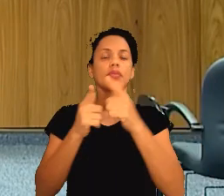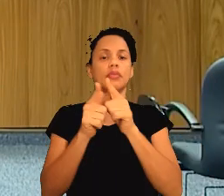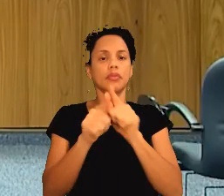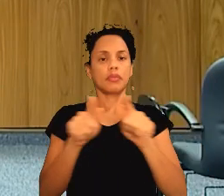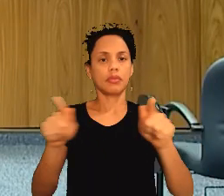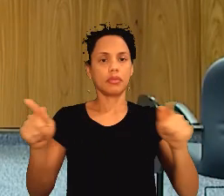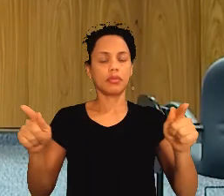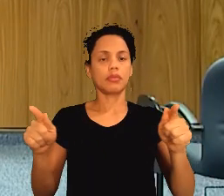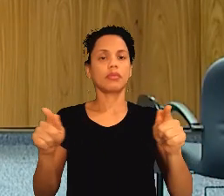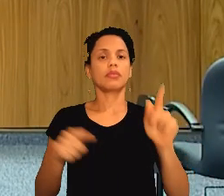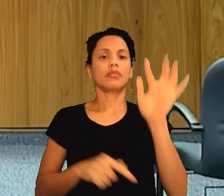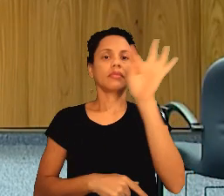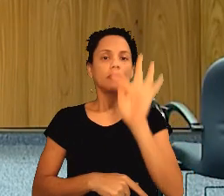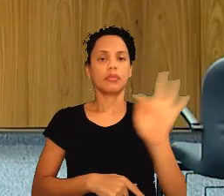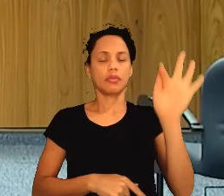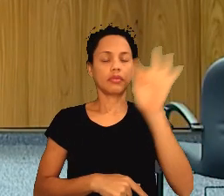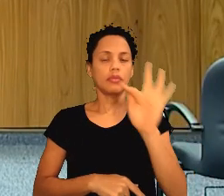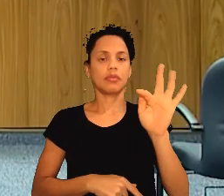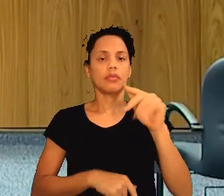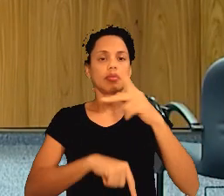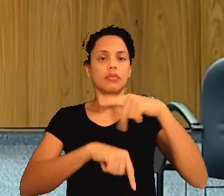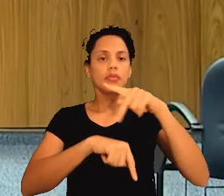Faculdade de Ciências de Paris,